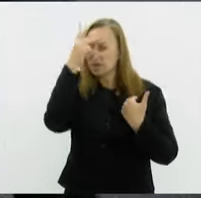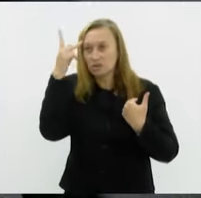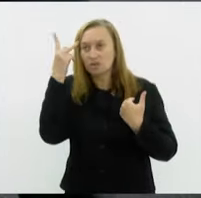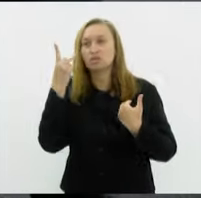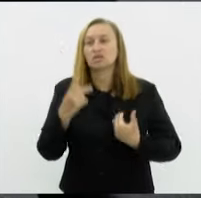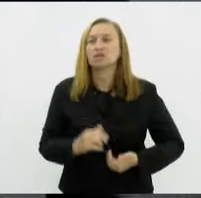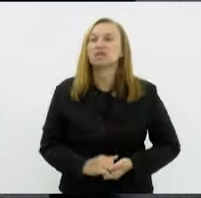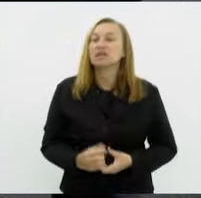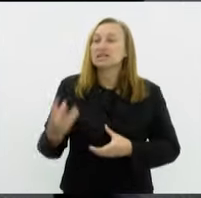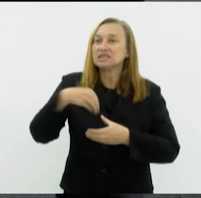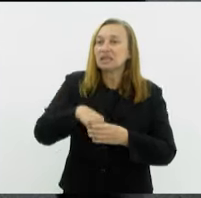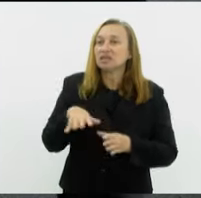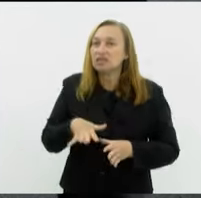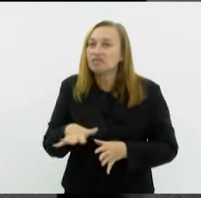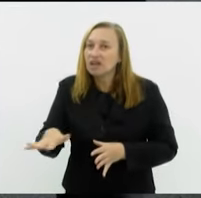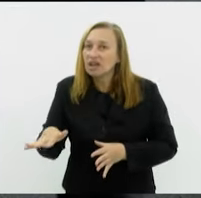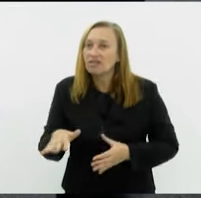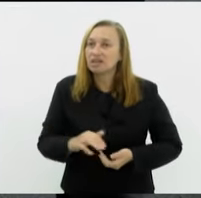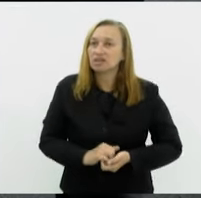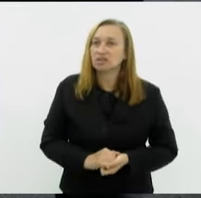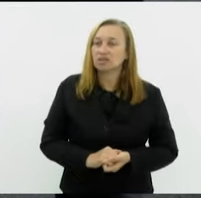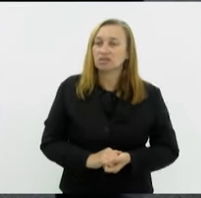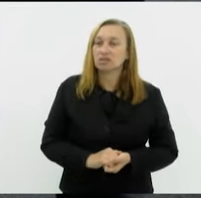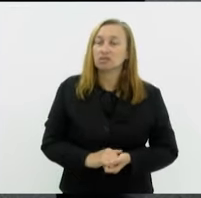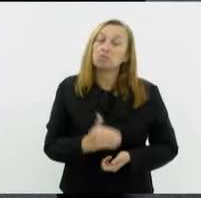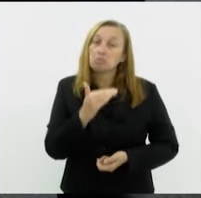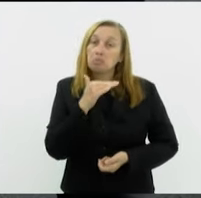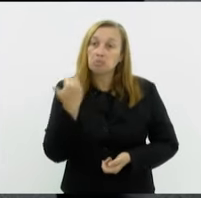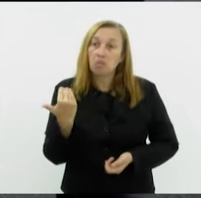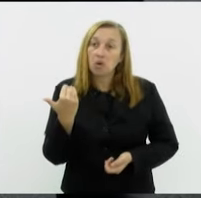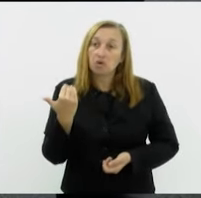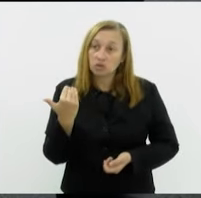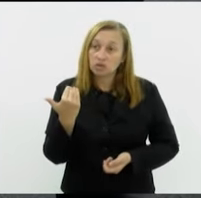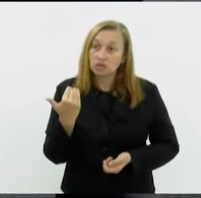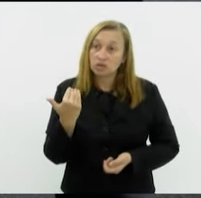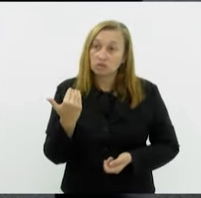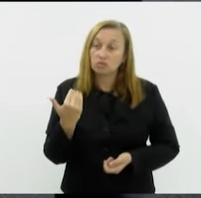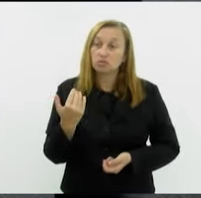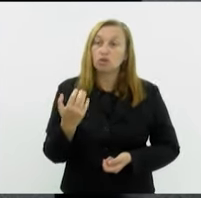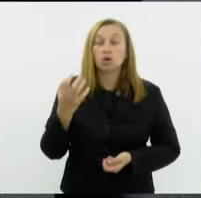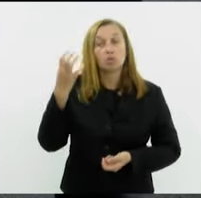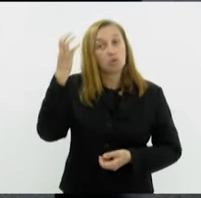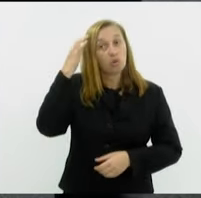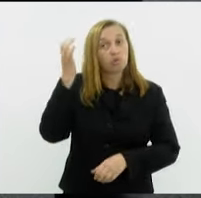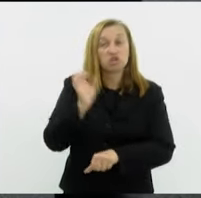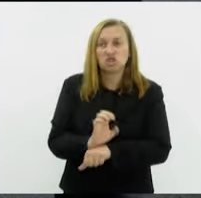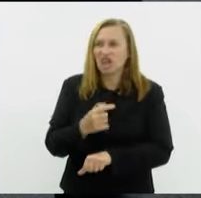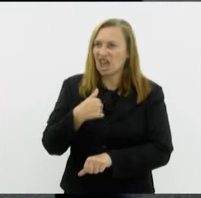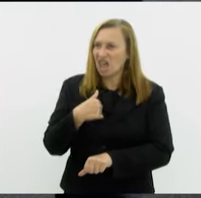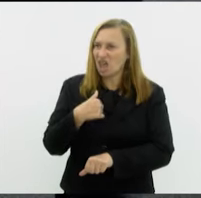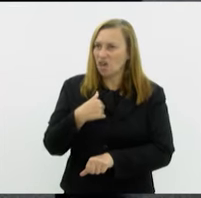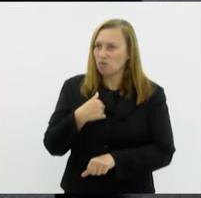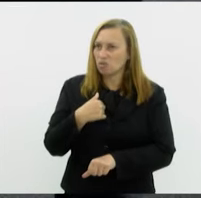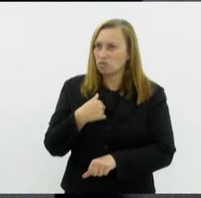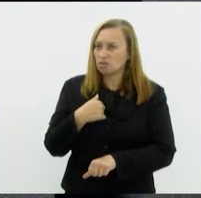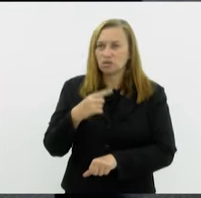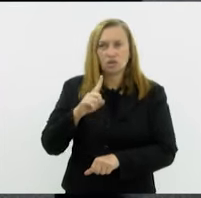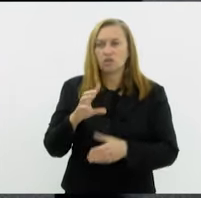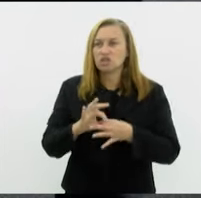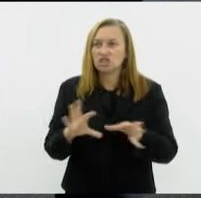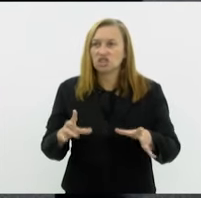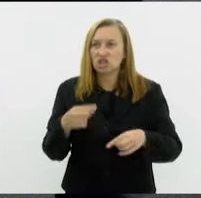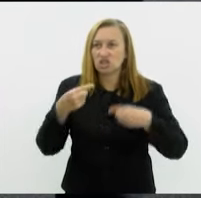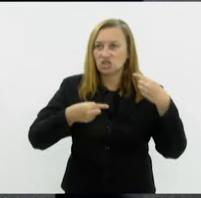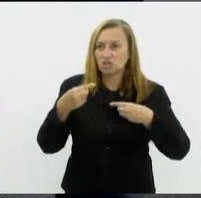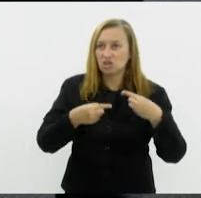que estão dentro das favelas e periferias, morrendo no braço armado do Estado. E eu não vou abrir mão de fazer esse debate,